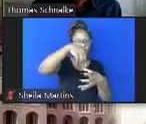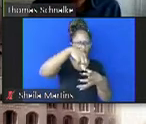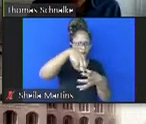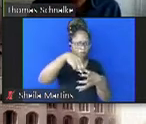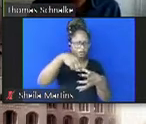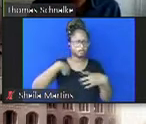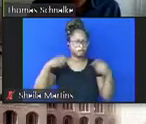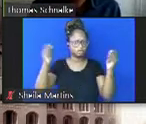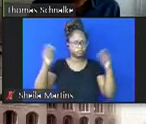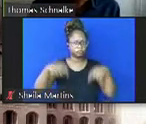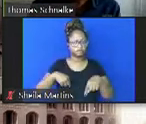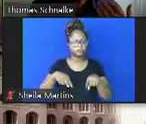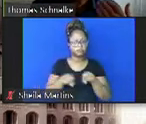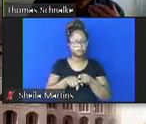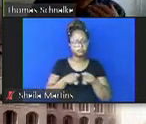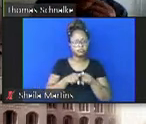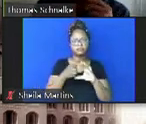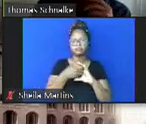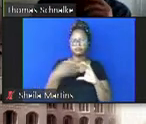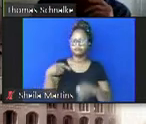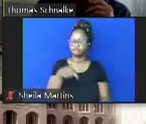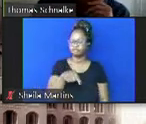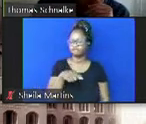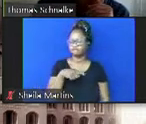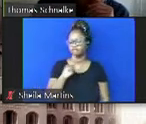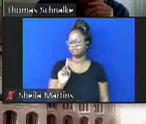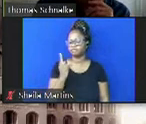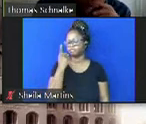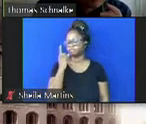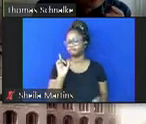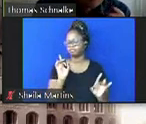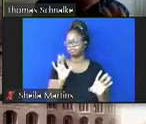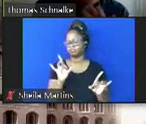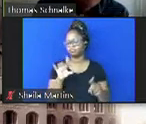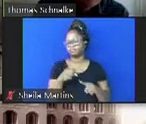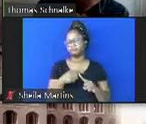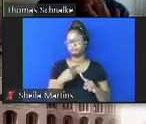têm uma característica única